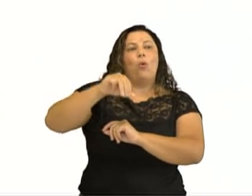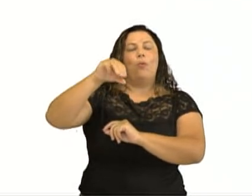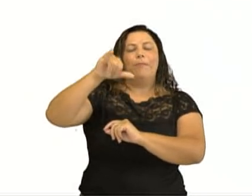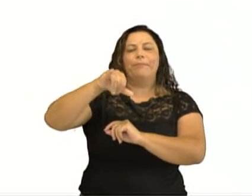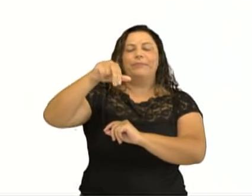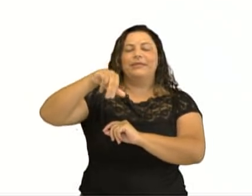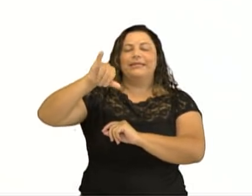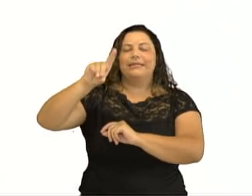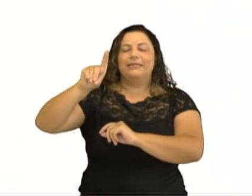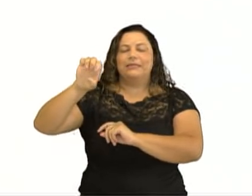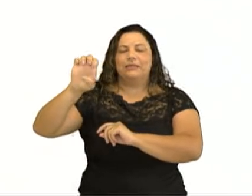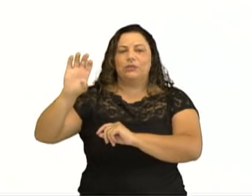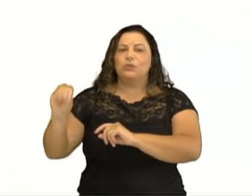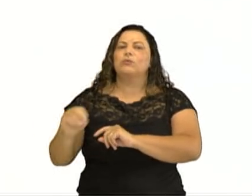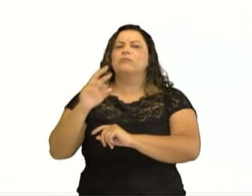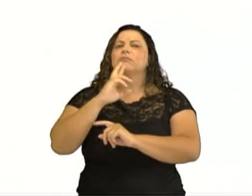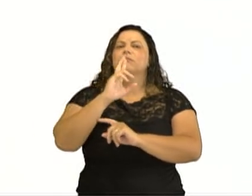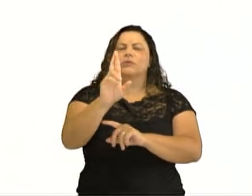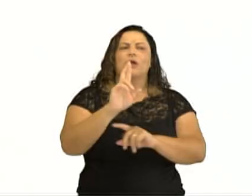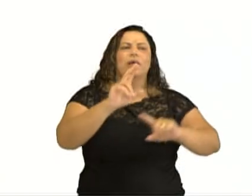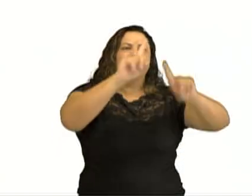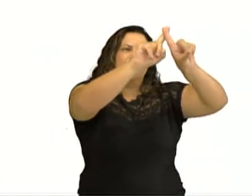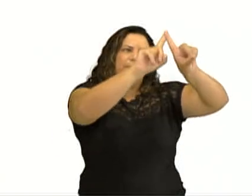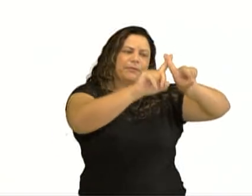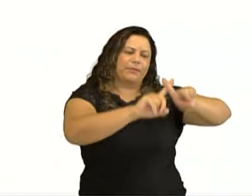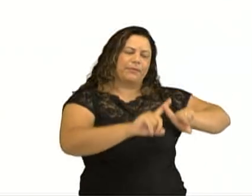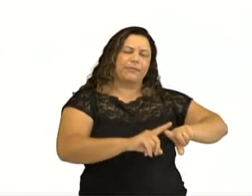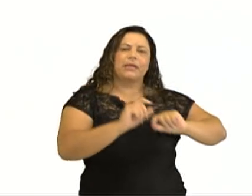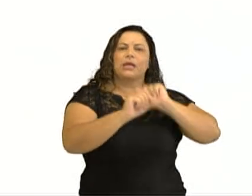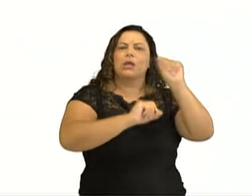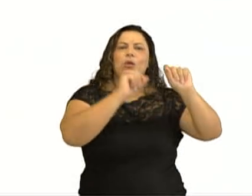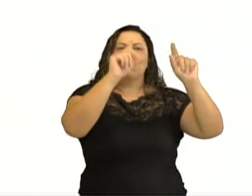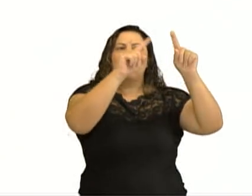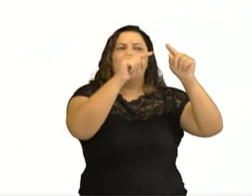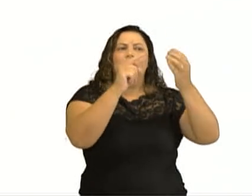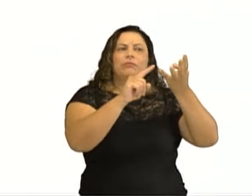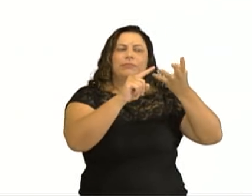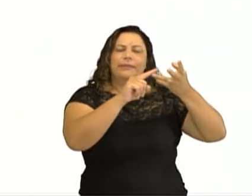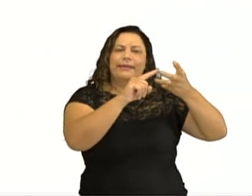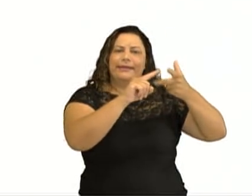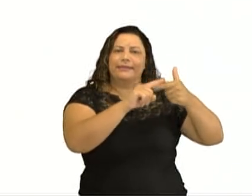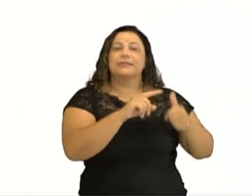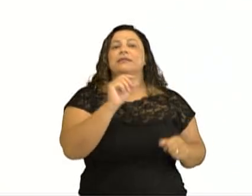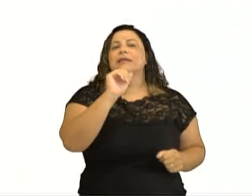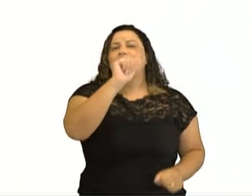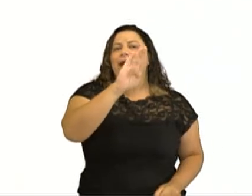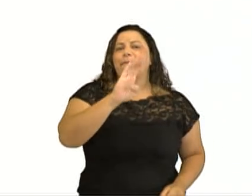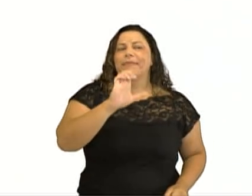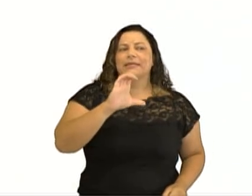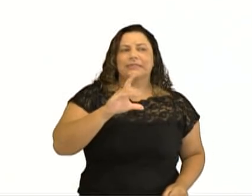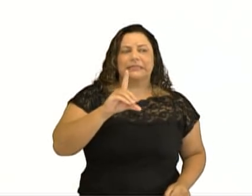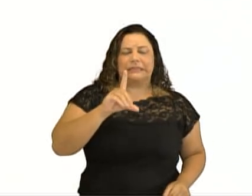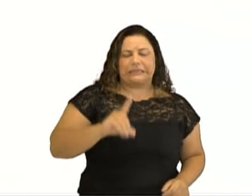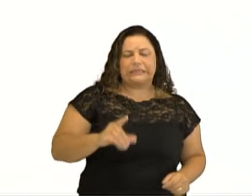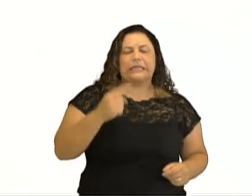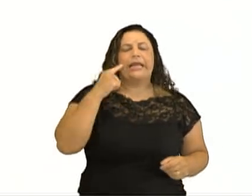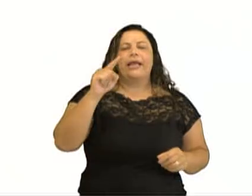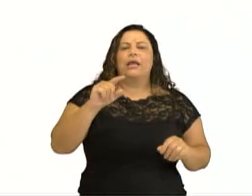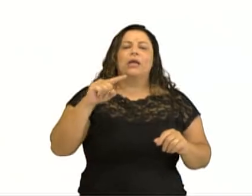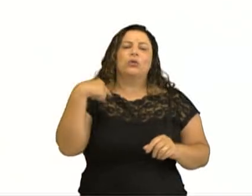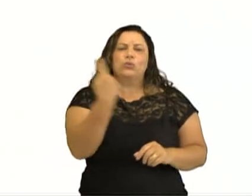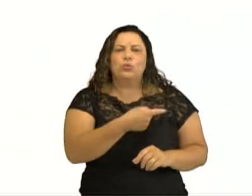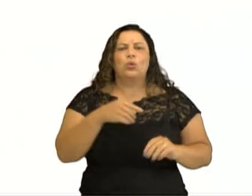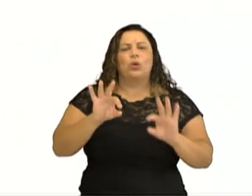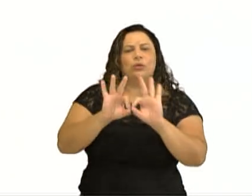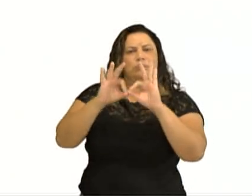resposta correta sobre isso. Na letra A, nós pertencemos à ordem Hominidae e à família